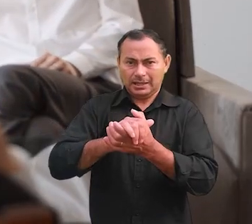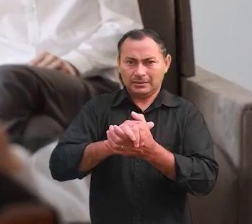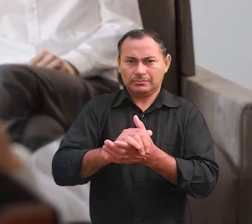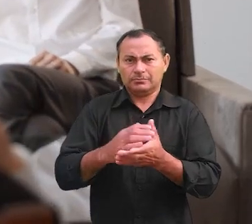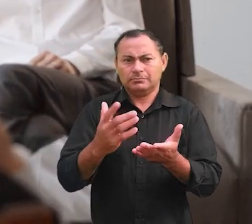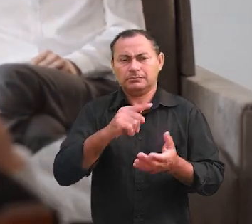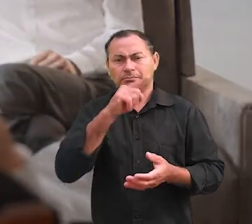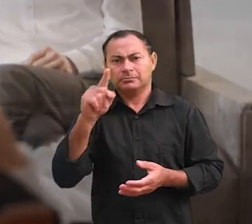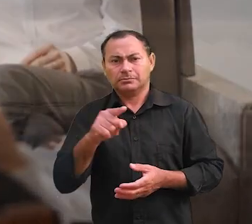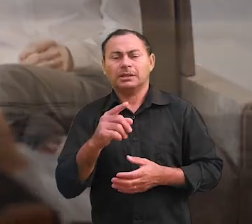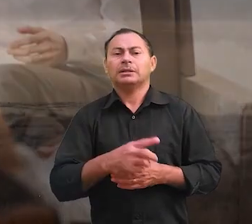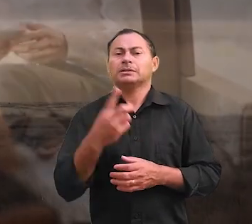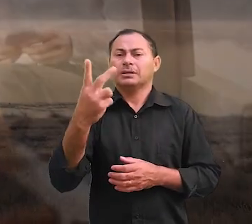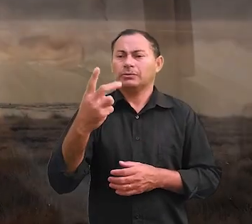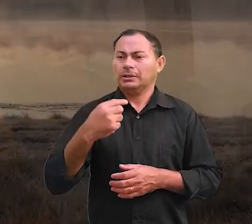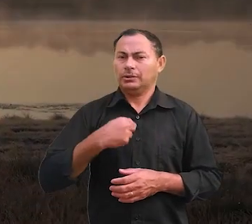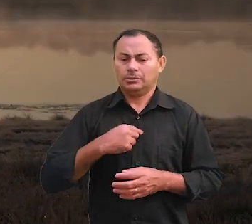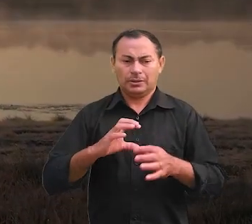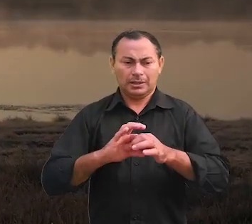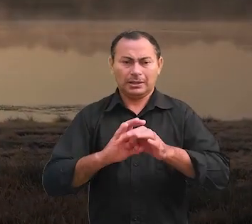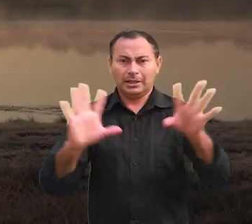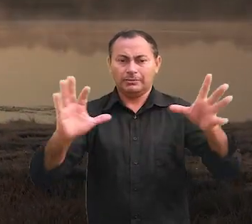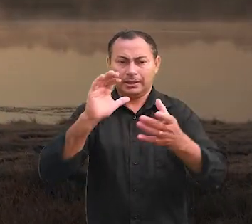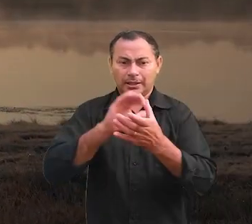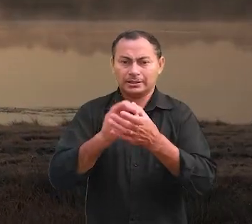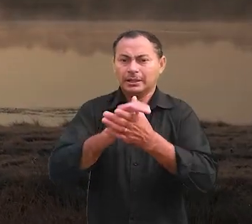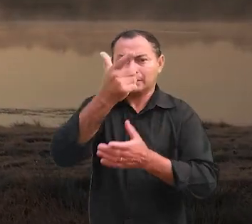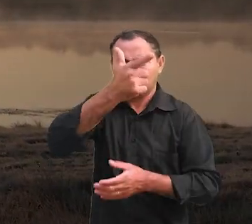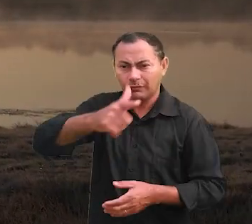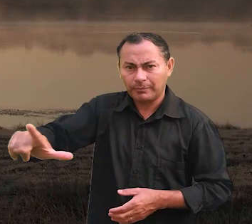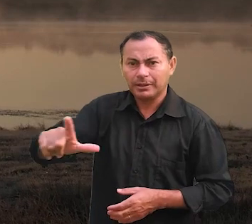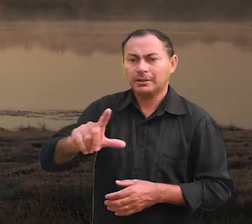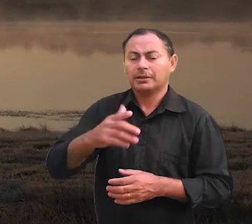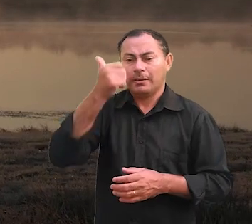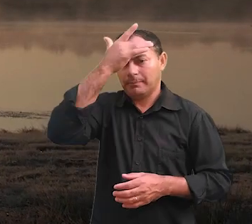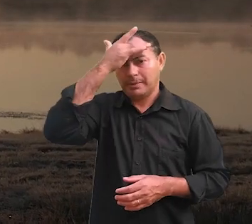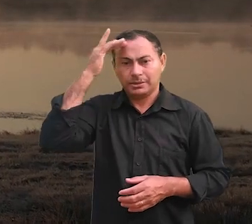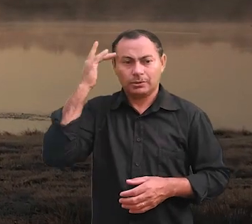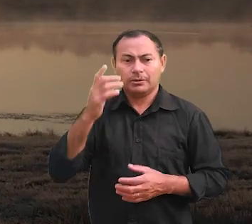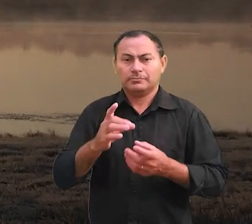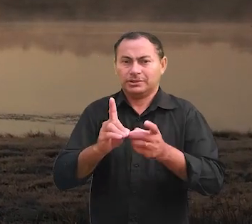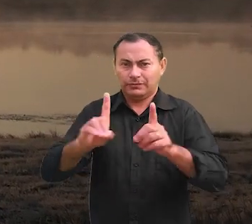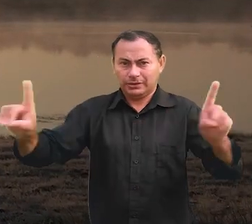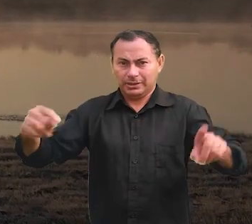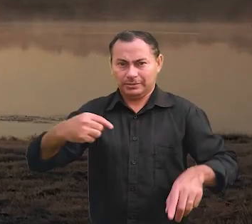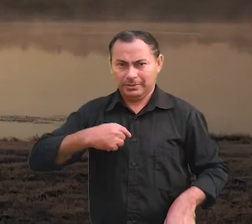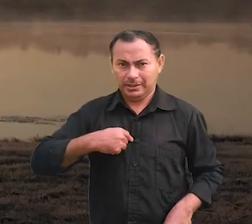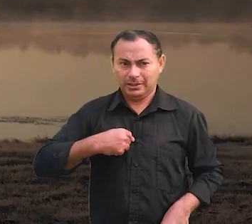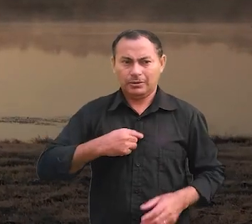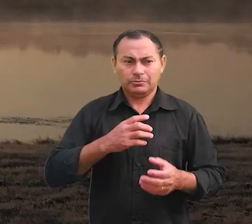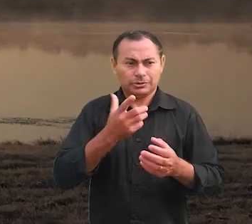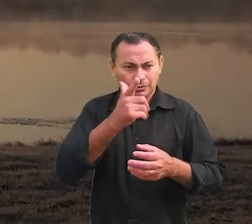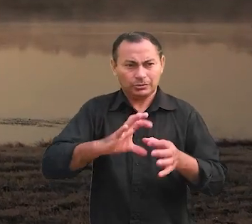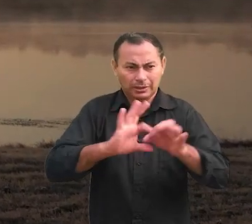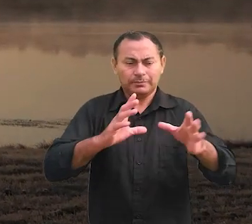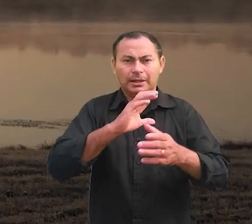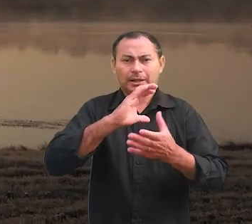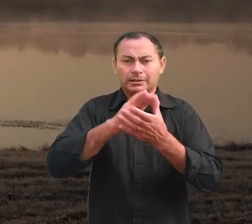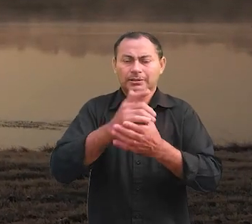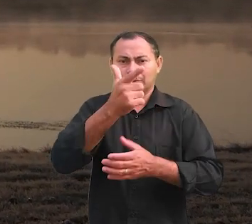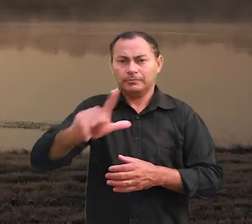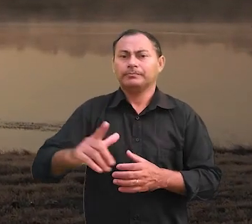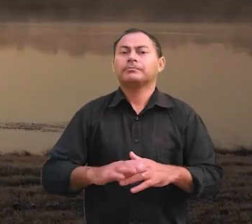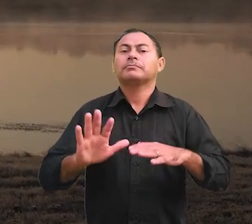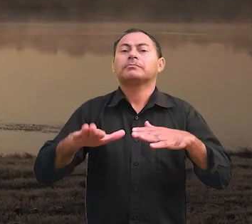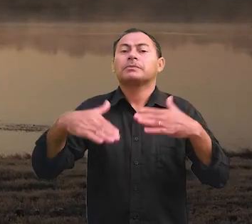de me casar segunda Será que estou livre para me casar novamente já que essa pessoa se divorciou de mim